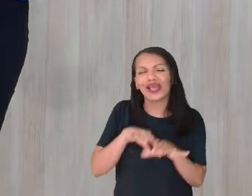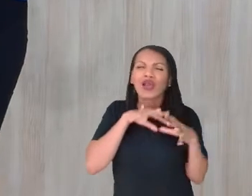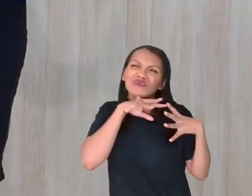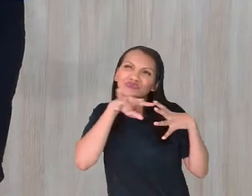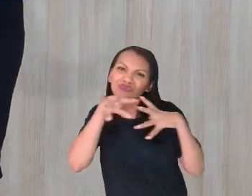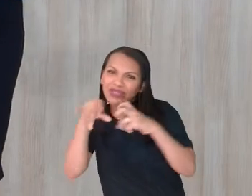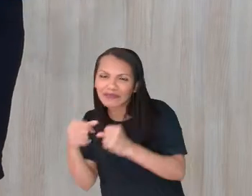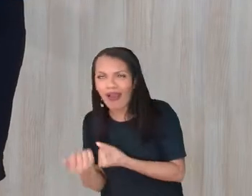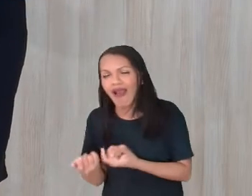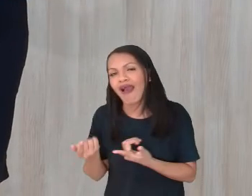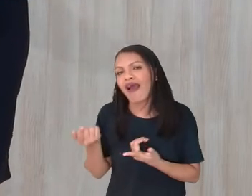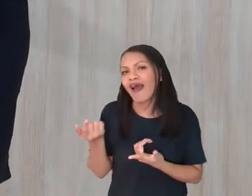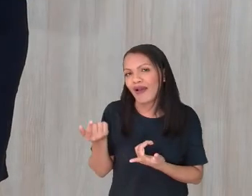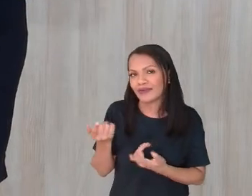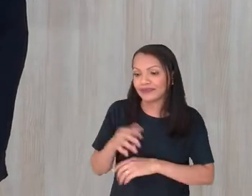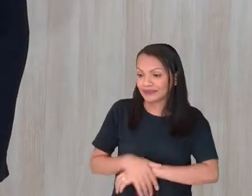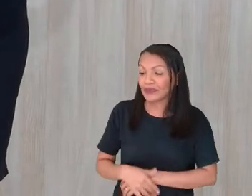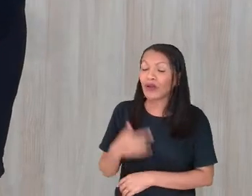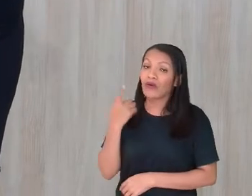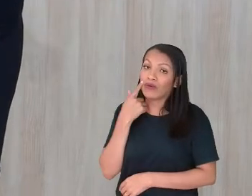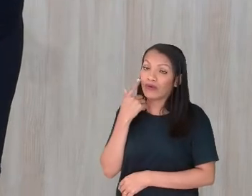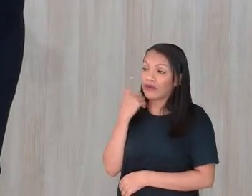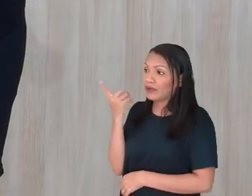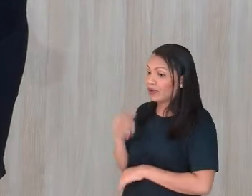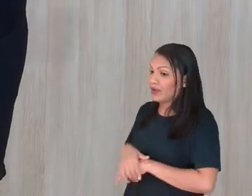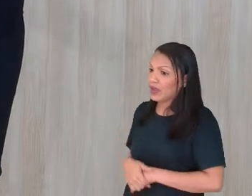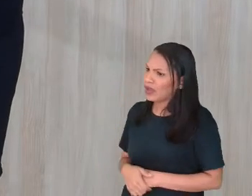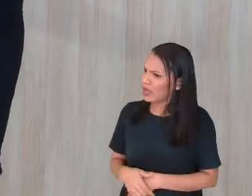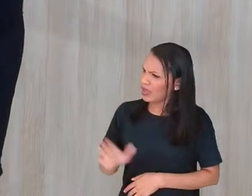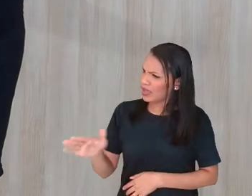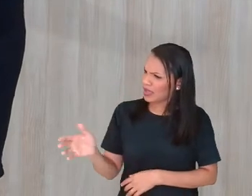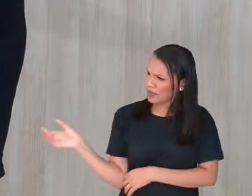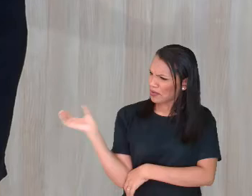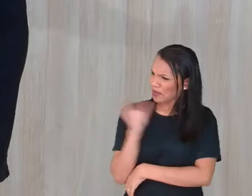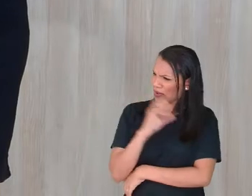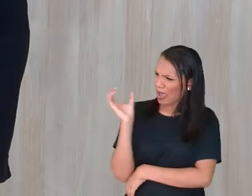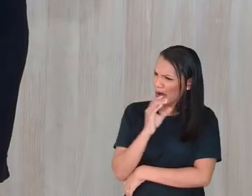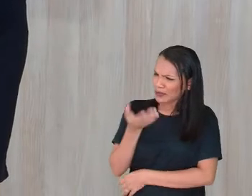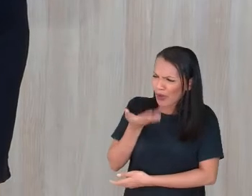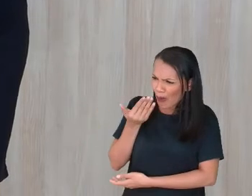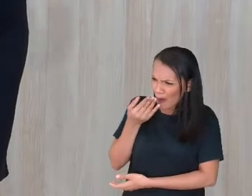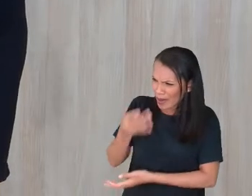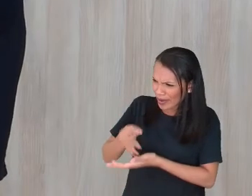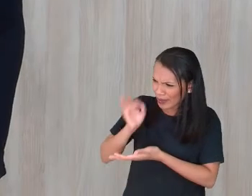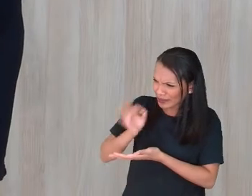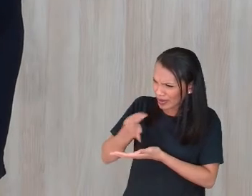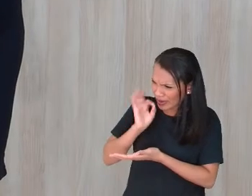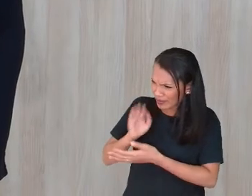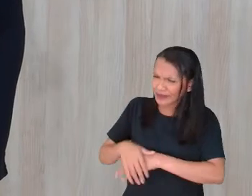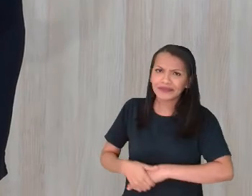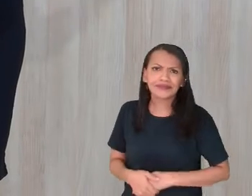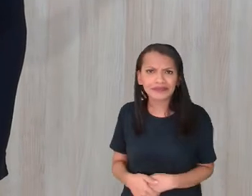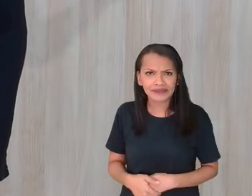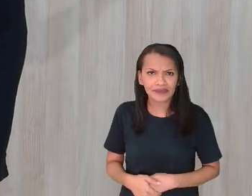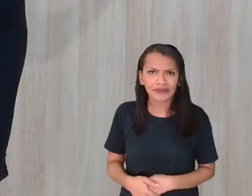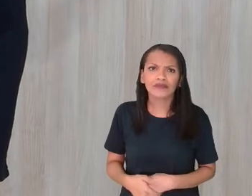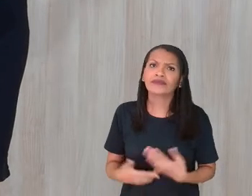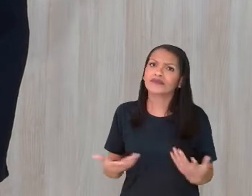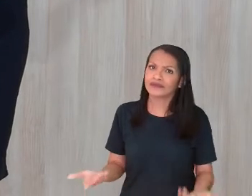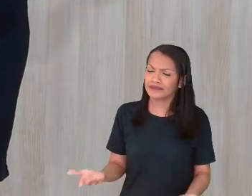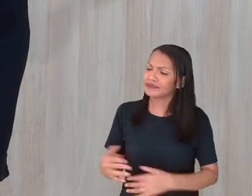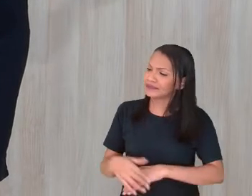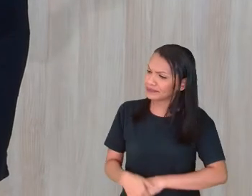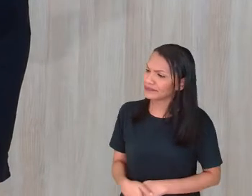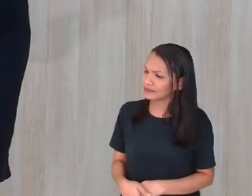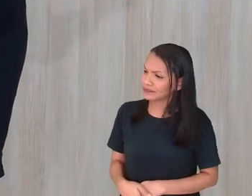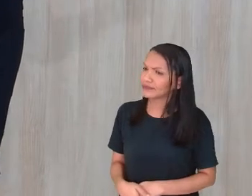eu te falar, não tenha pressa para comer as uvas, não tenha pressa. Sim. Apressado come cru, digamos assim. Você pode me ouvir e dizer,